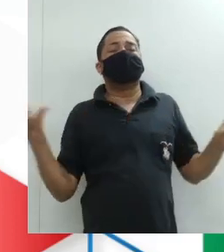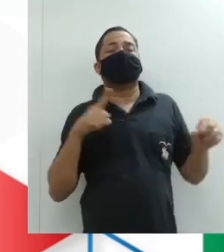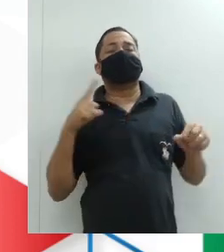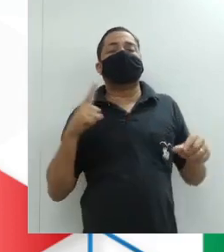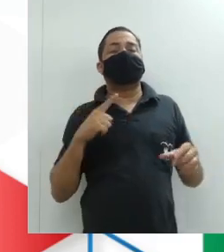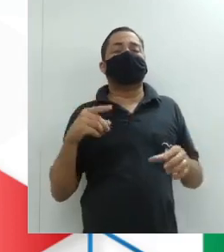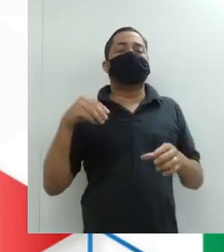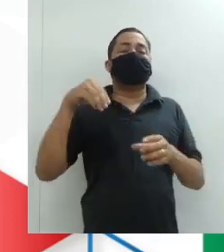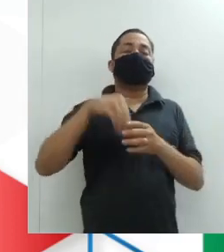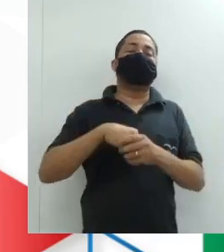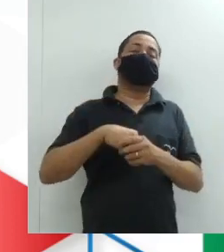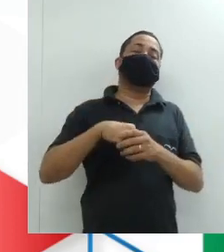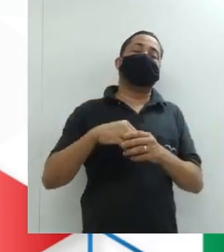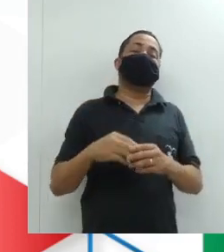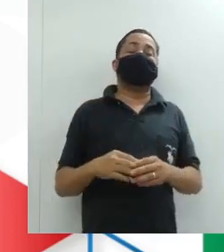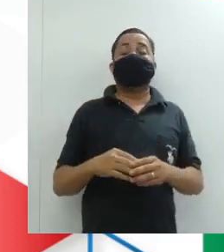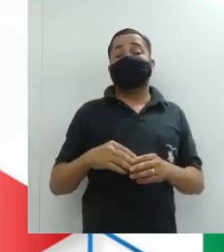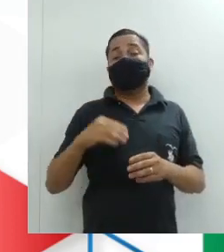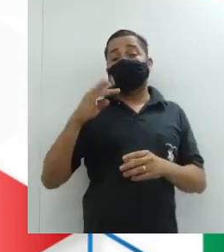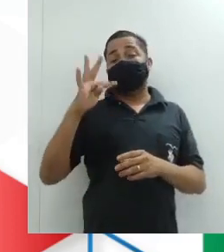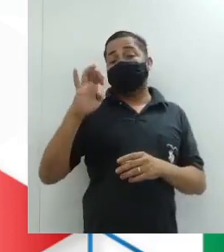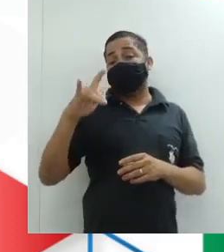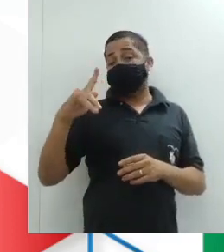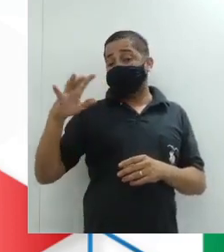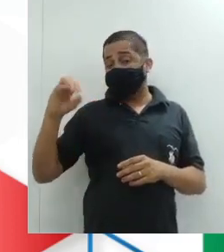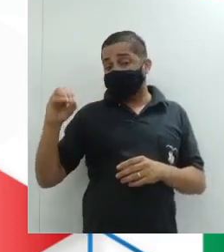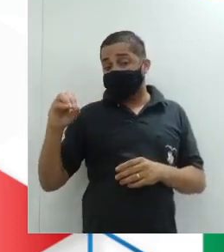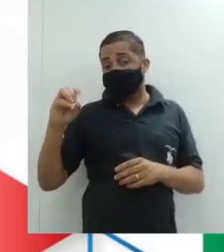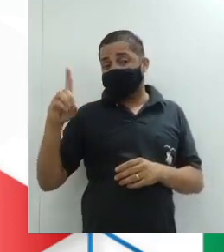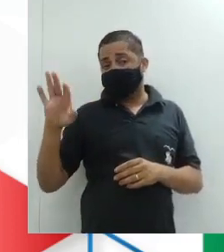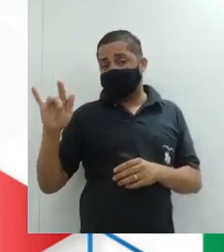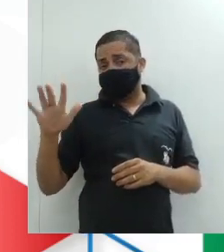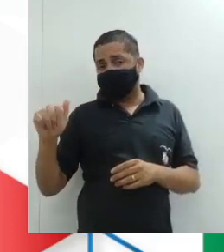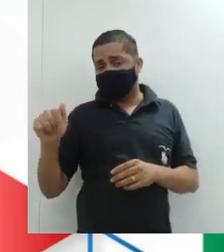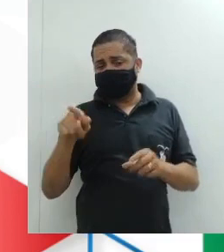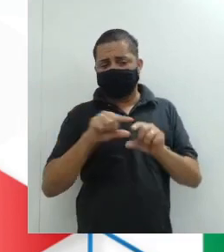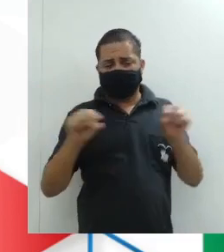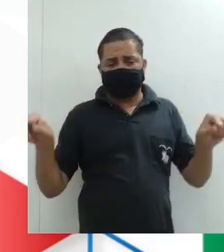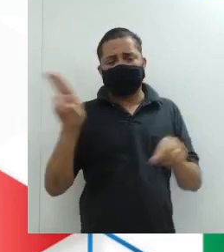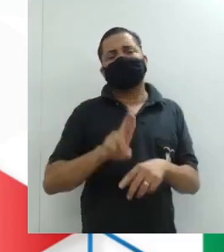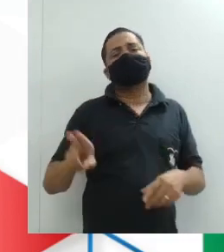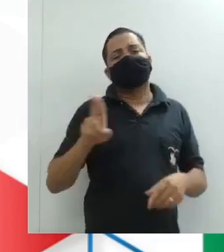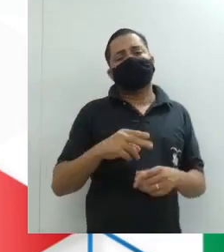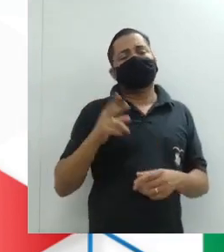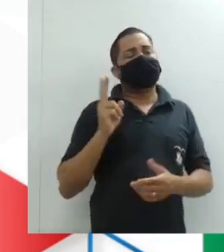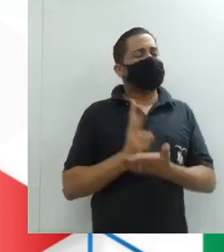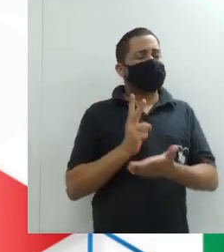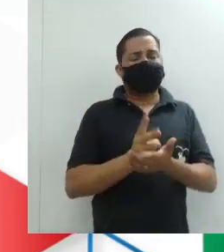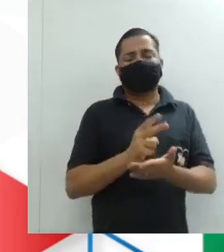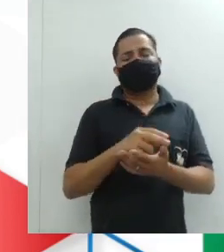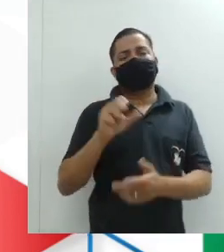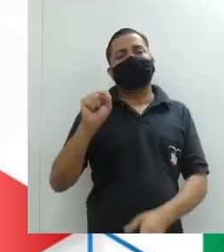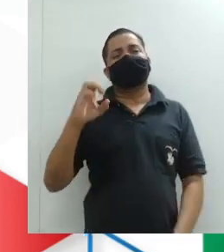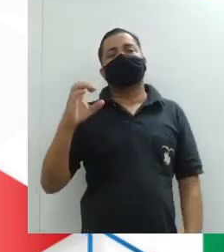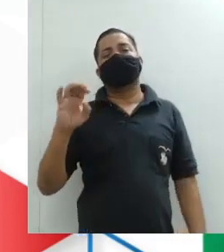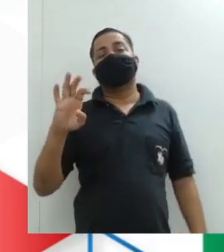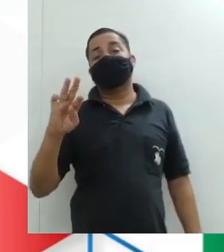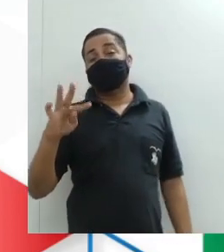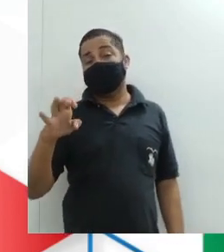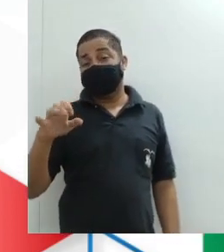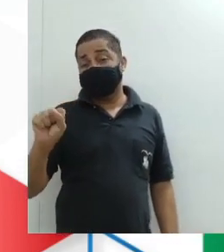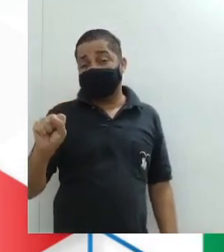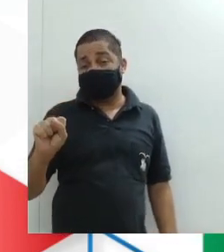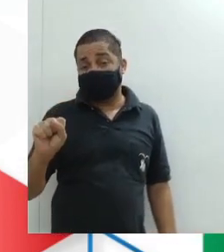templo de Delfos. E essa frase era muito utilizada por Sócrates. E vamos adiante, vamos